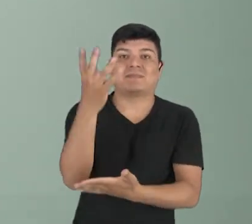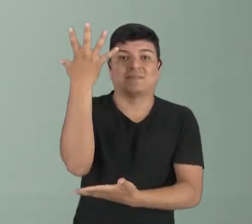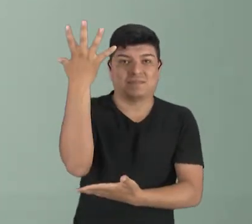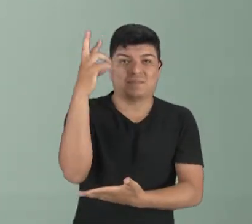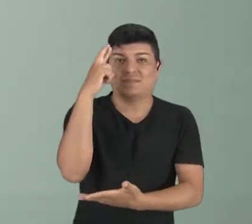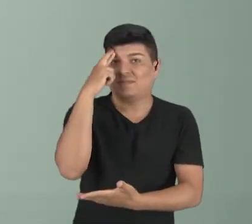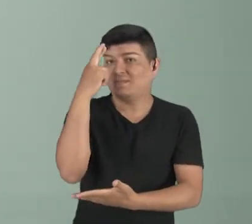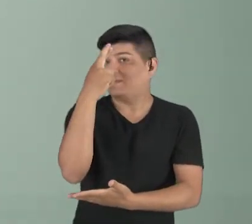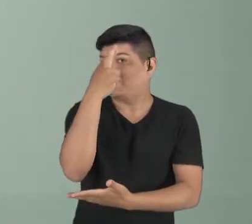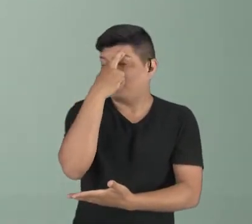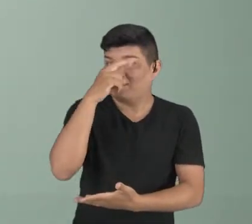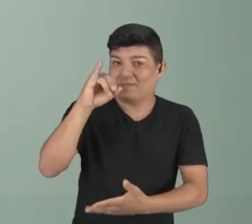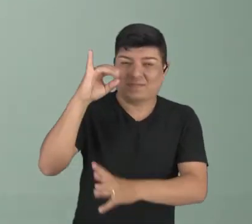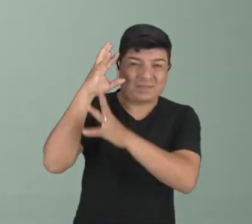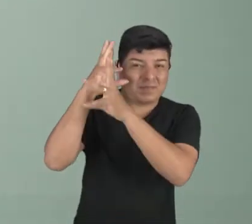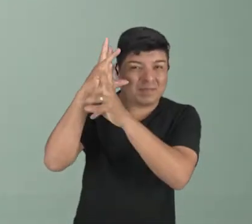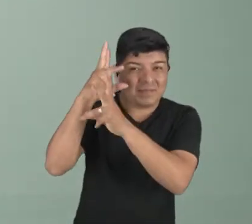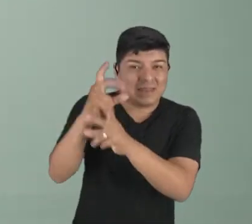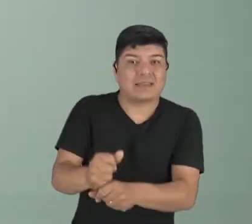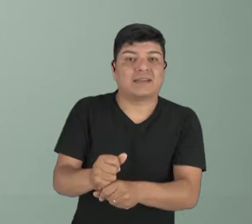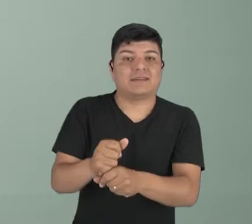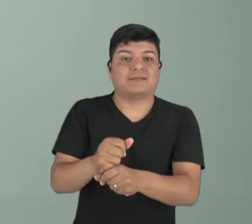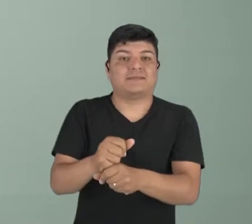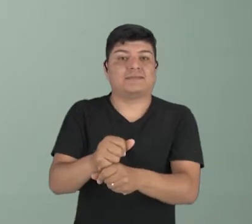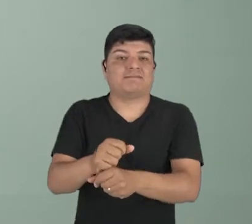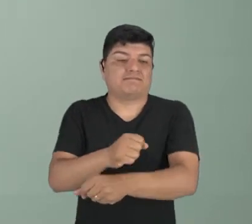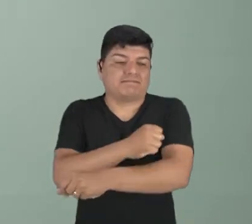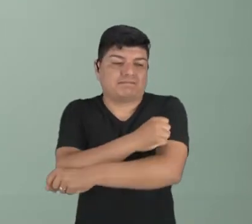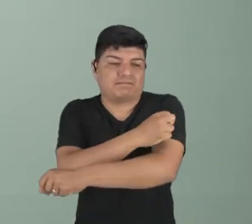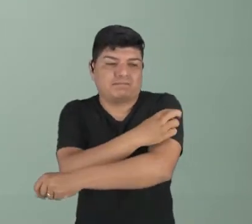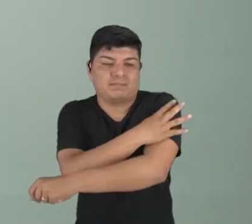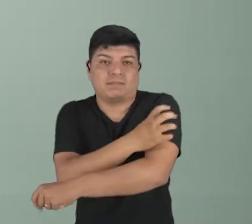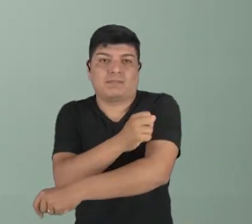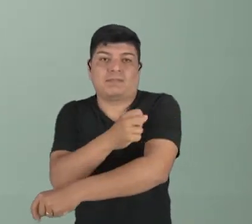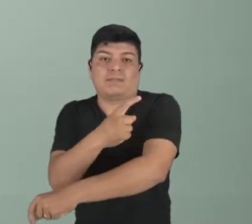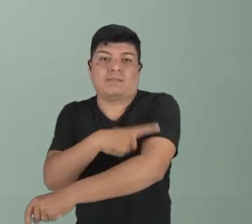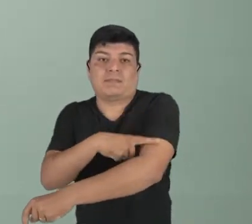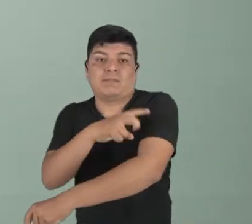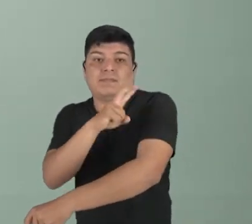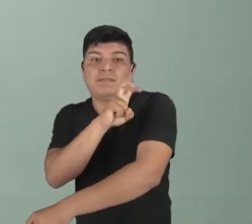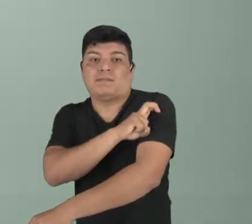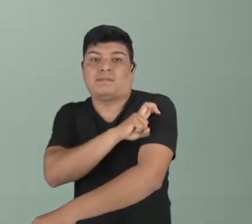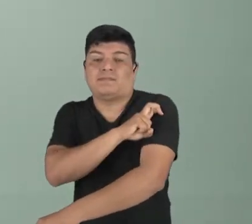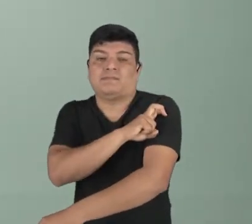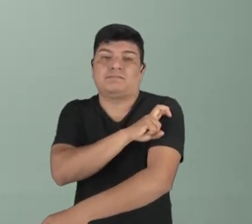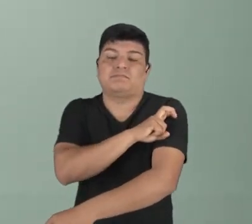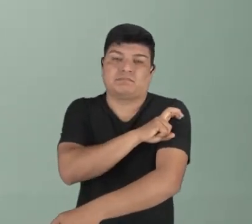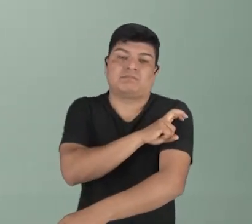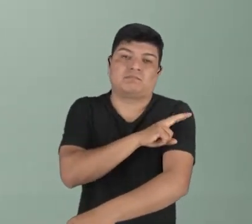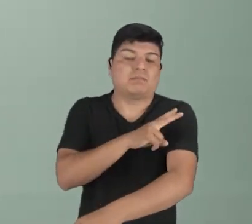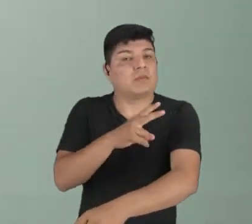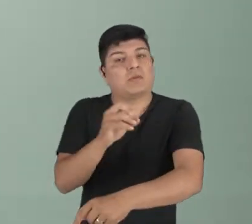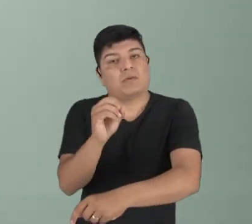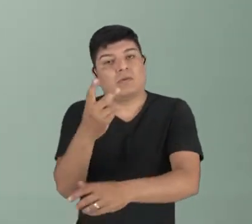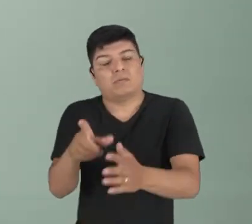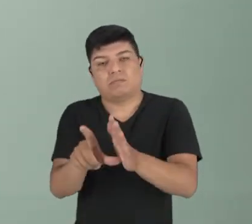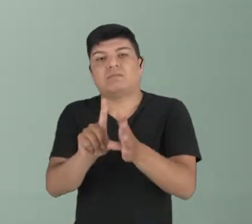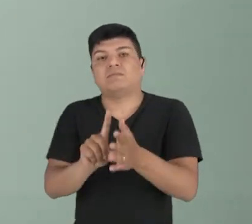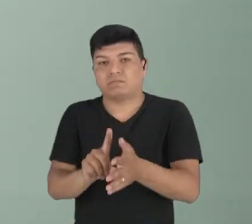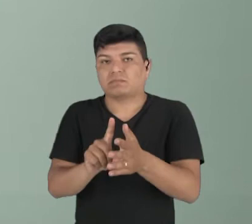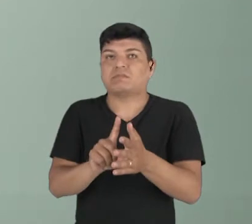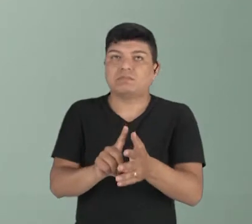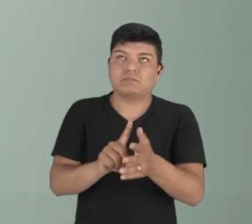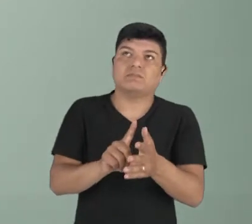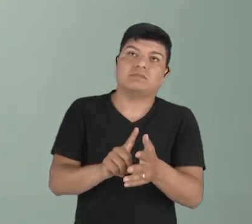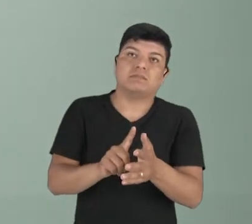históricos. Se você relembrar lá o teu ensino fundamental, o quinto ao oitavo ano, ou sexto ao oitavo ano, ou antes disso mesmo,